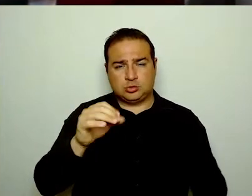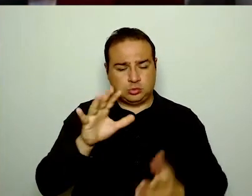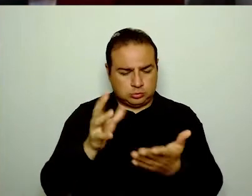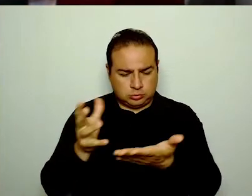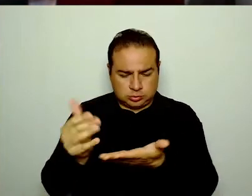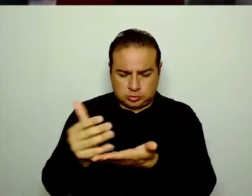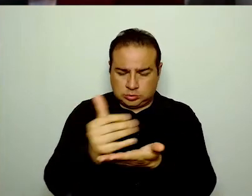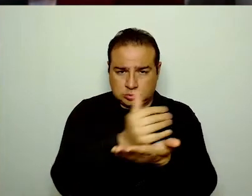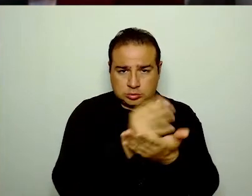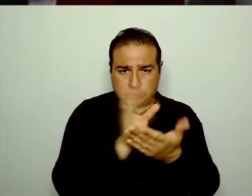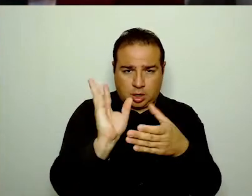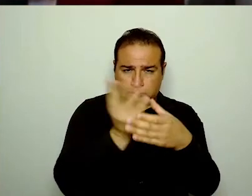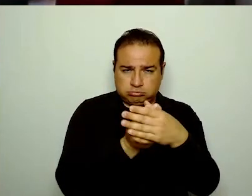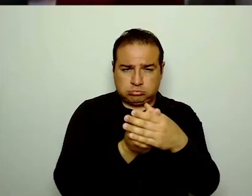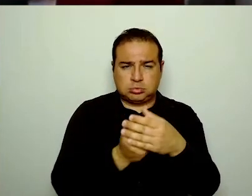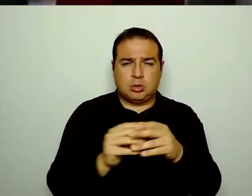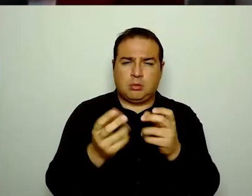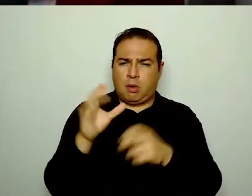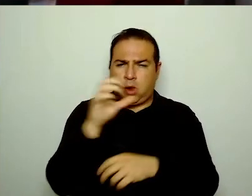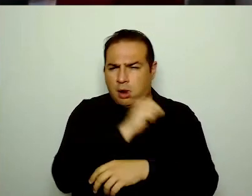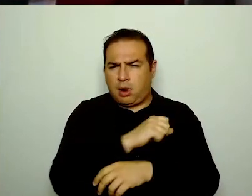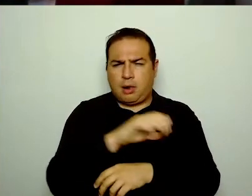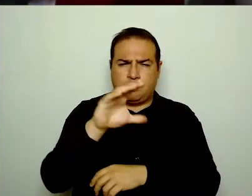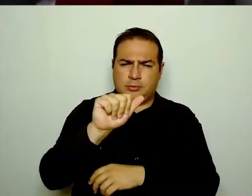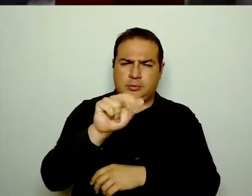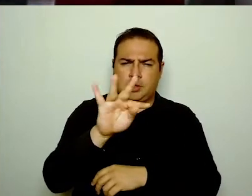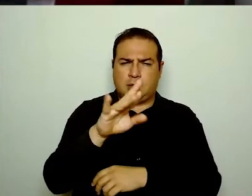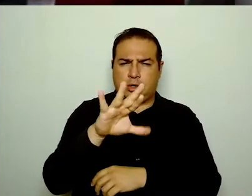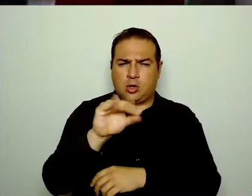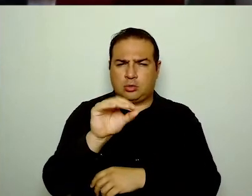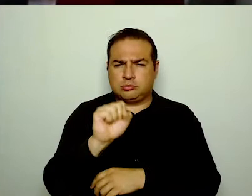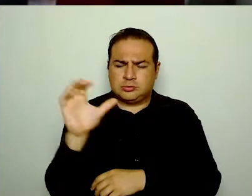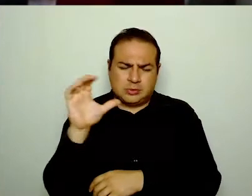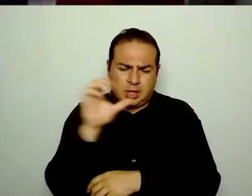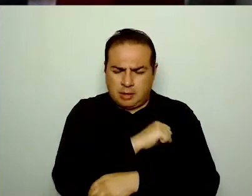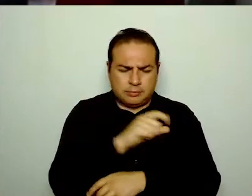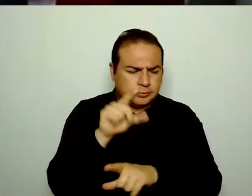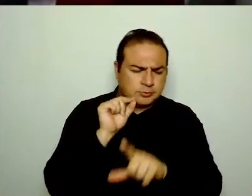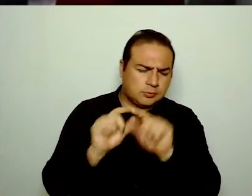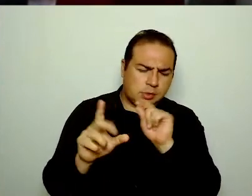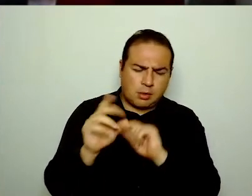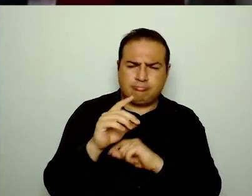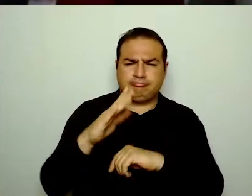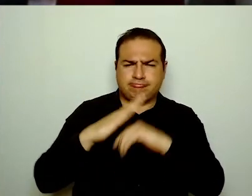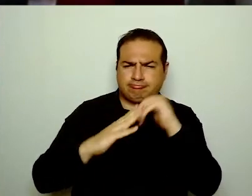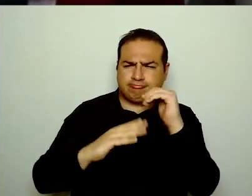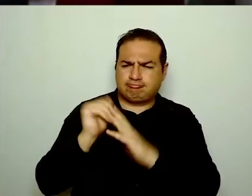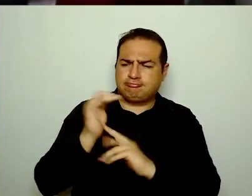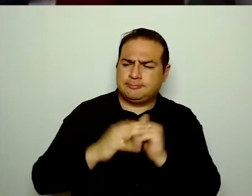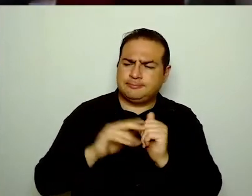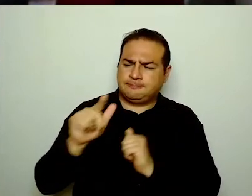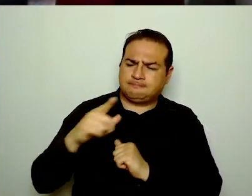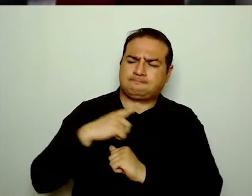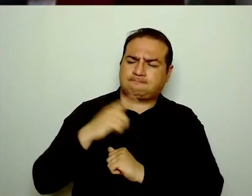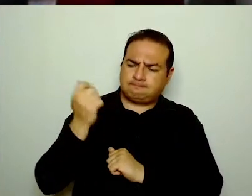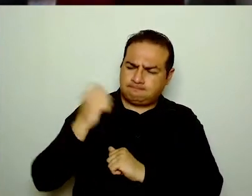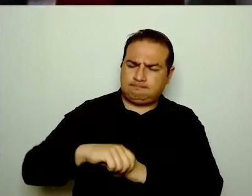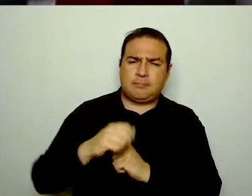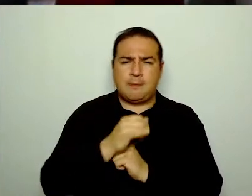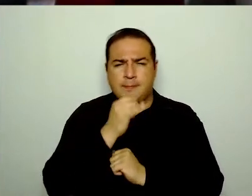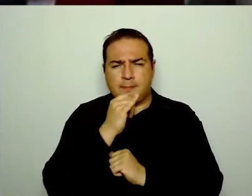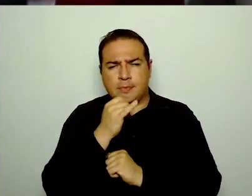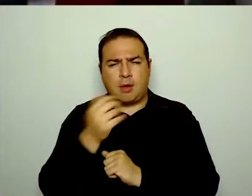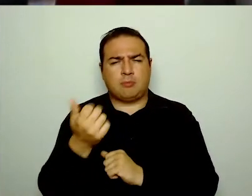cartórios selecionarem rapidamente, de uma forma em segundos, aqueles eleitores mais aptos a